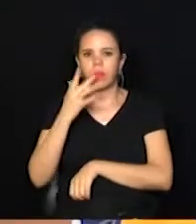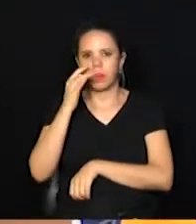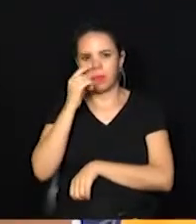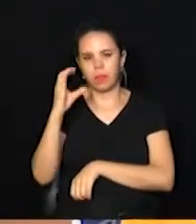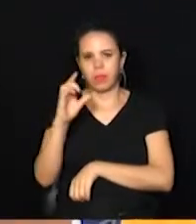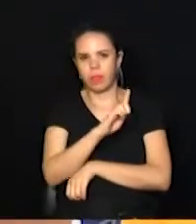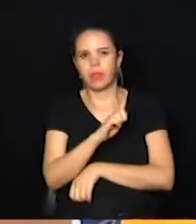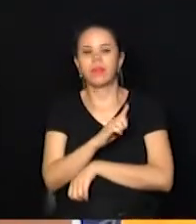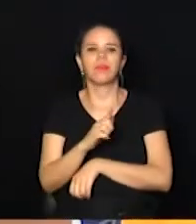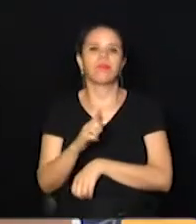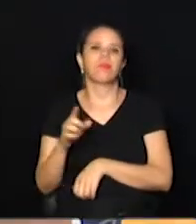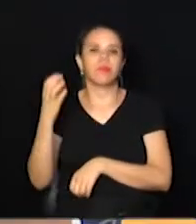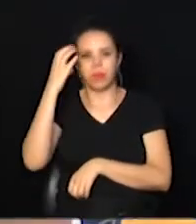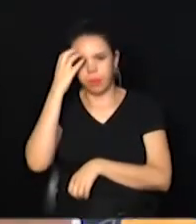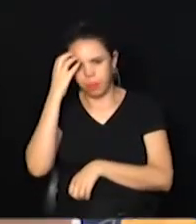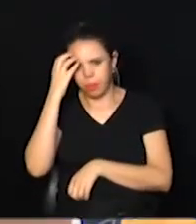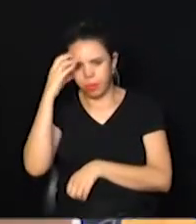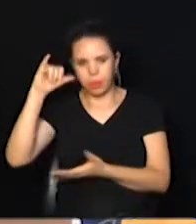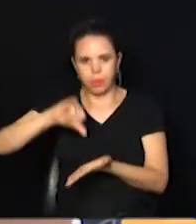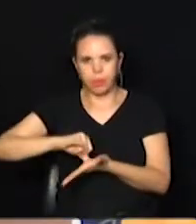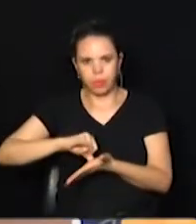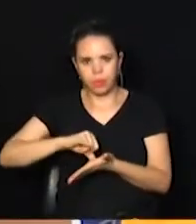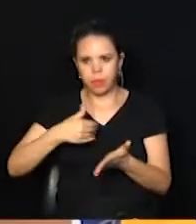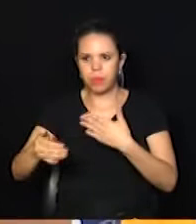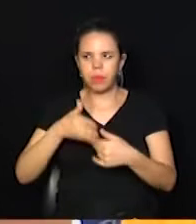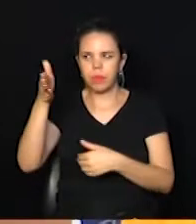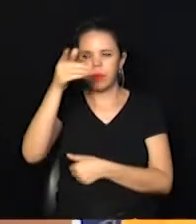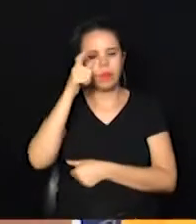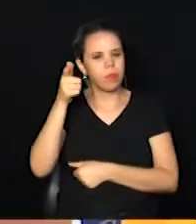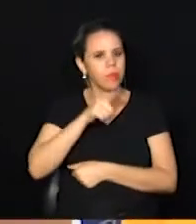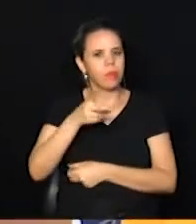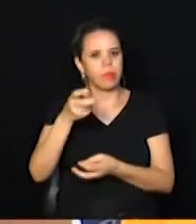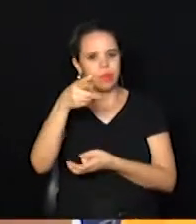Campo Grande, no Taquaral, no centro. Aonde a gente olha, consegue ver